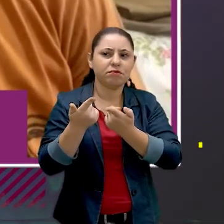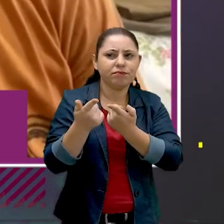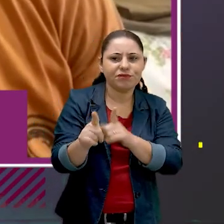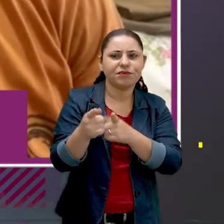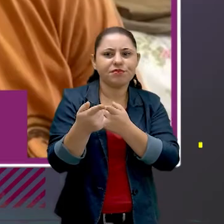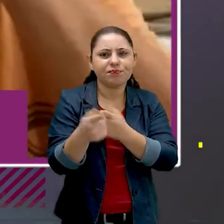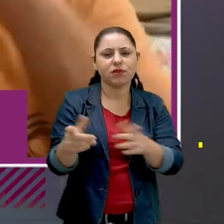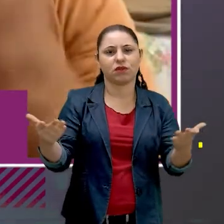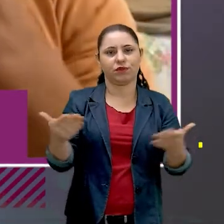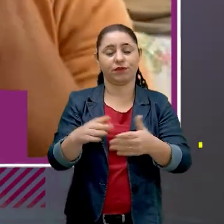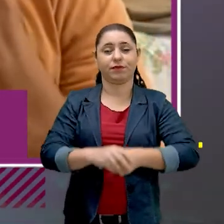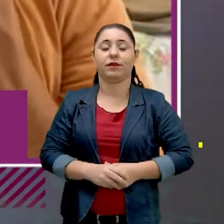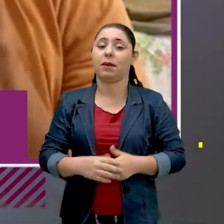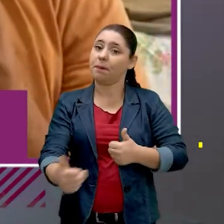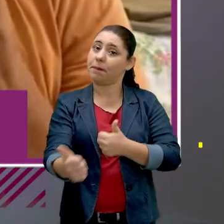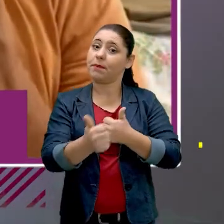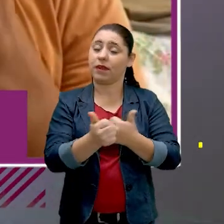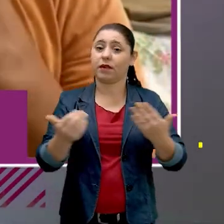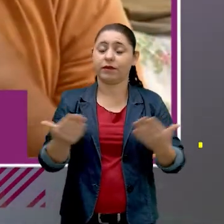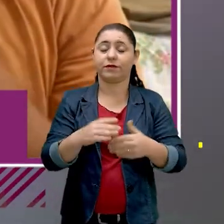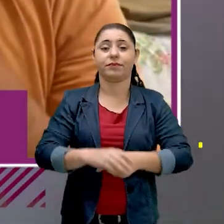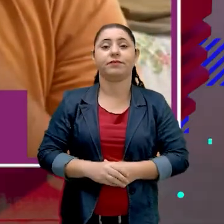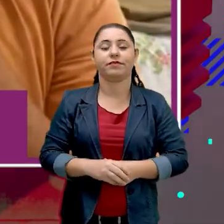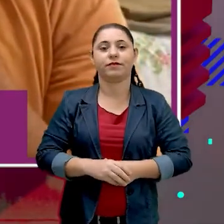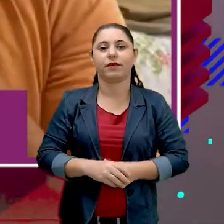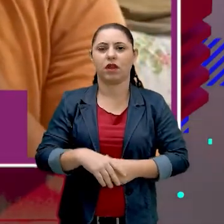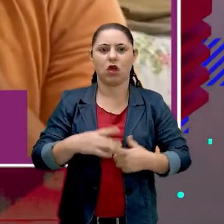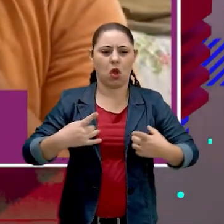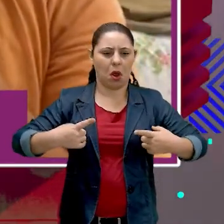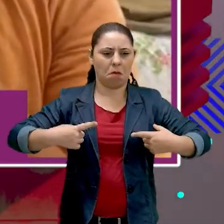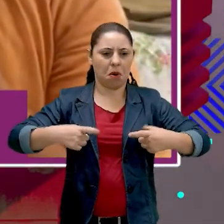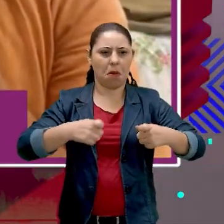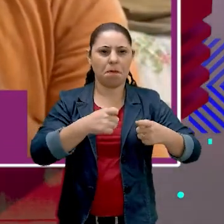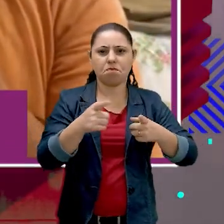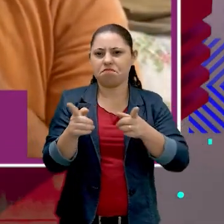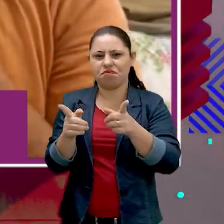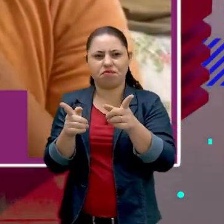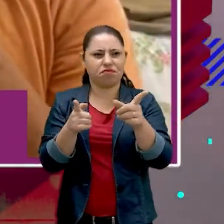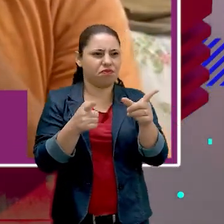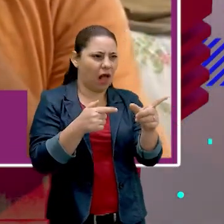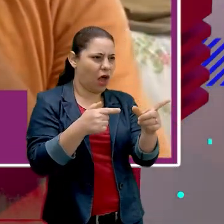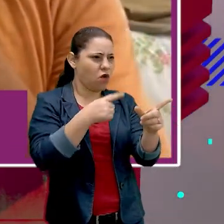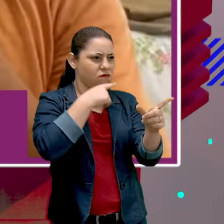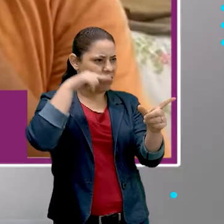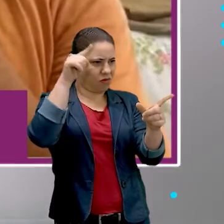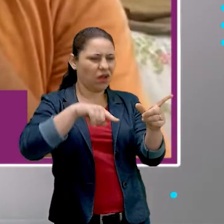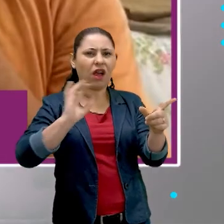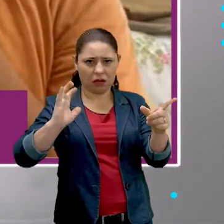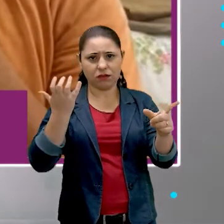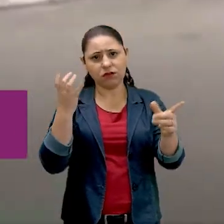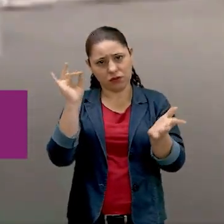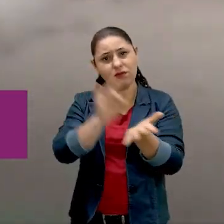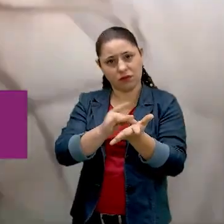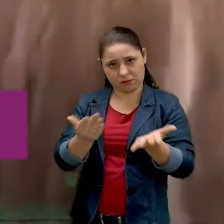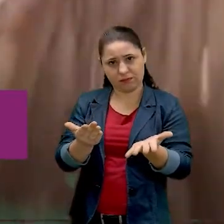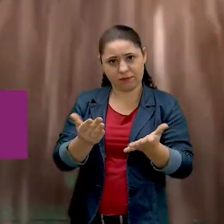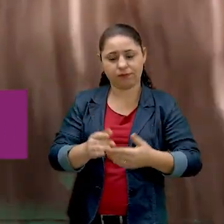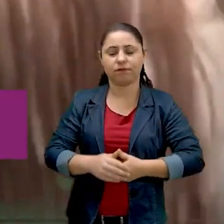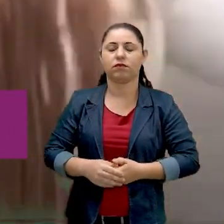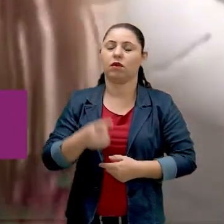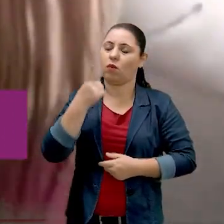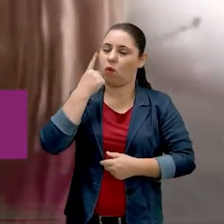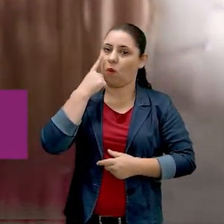território próximo a Hoje há dois ele, problemas, iam Lívia. colocar armas apontadas para a Rússia. Era isso mesmo que ia acontecer?